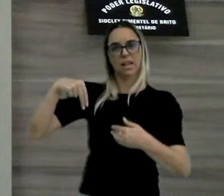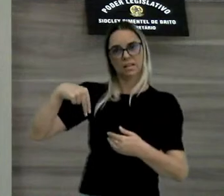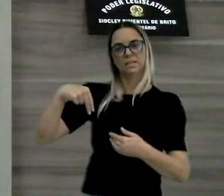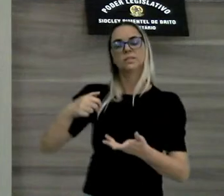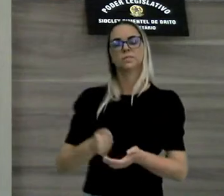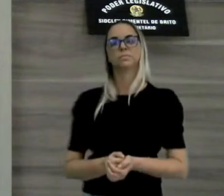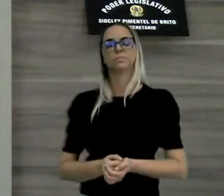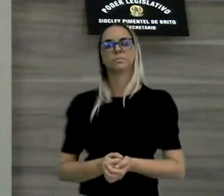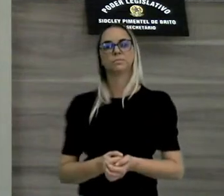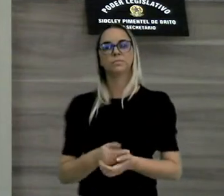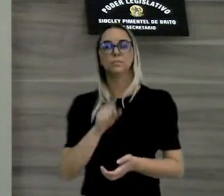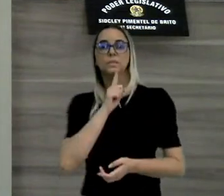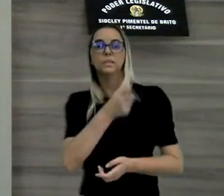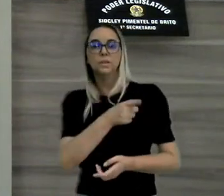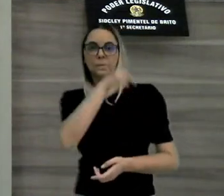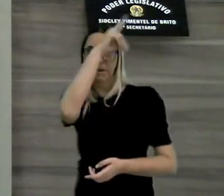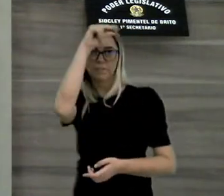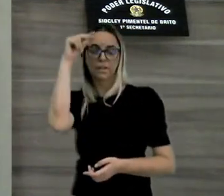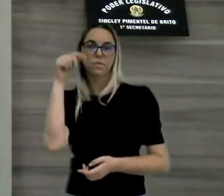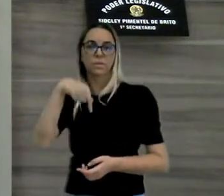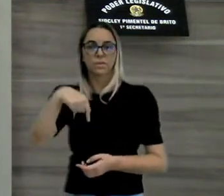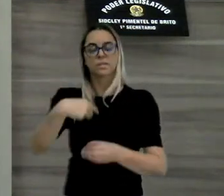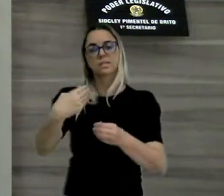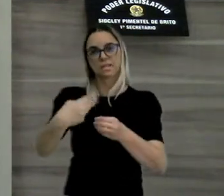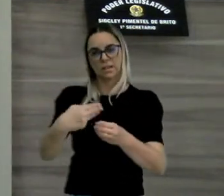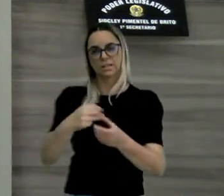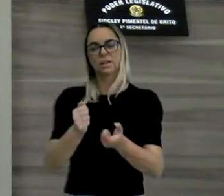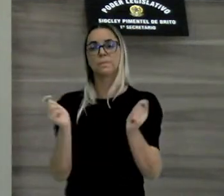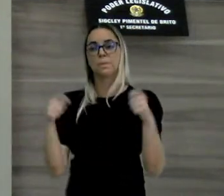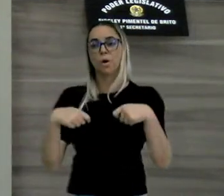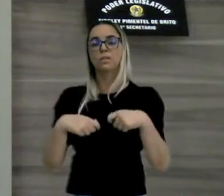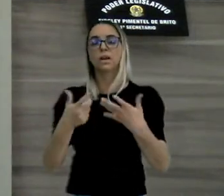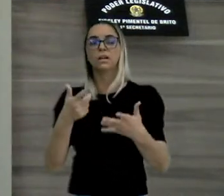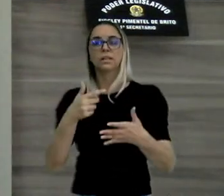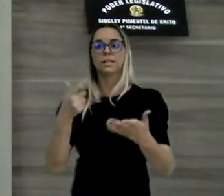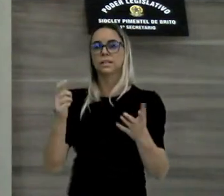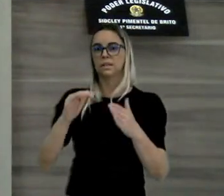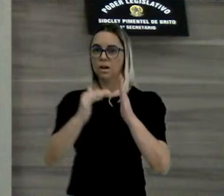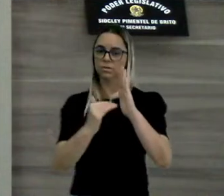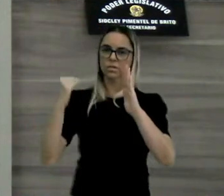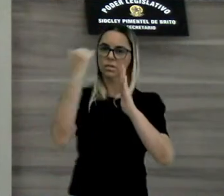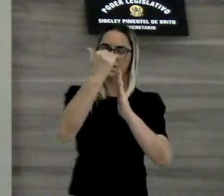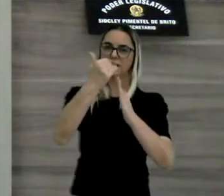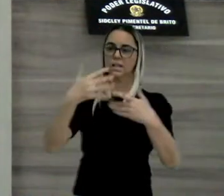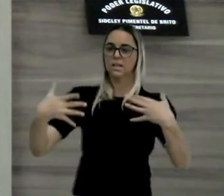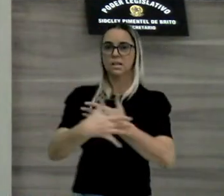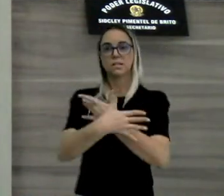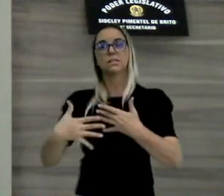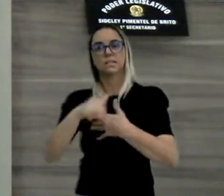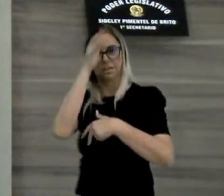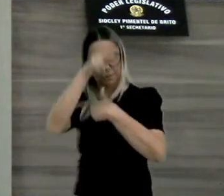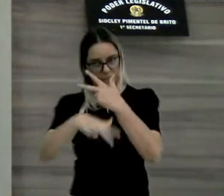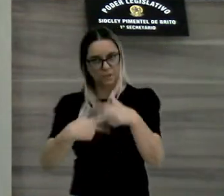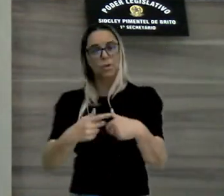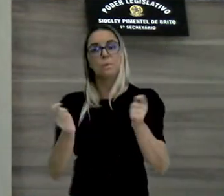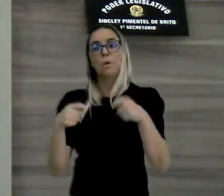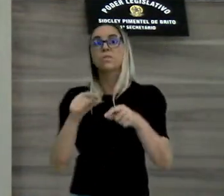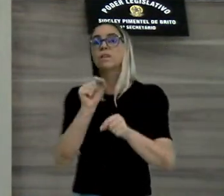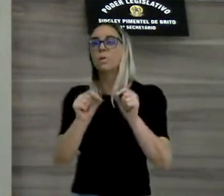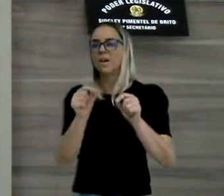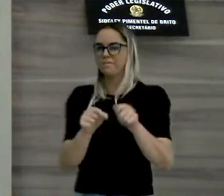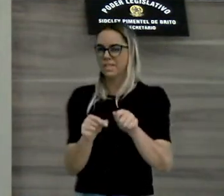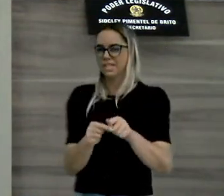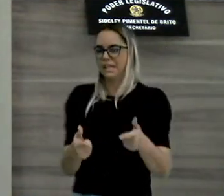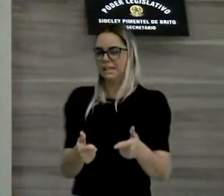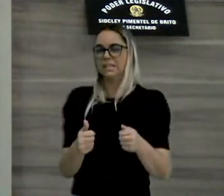Arruda que indica ao prefeito do município que por meio da autarquia de trânsito e segurança somento possa disponibilizar um